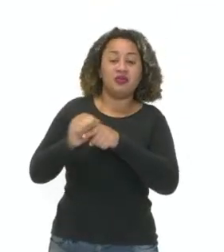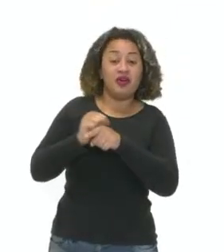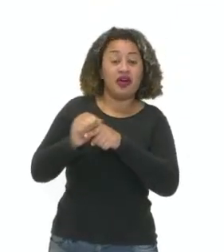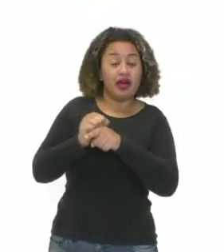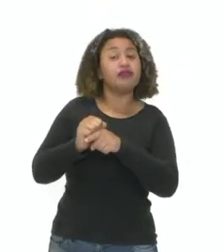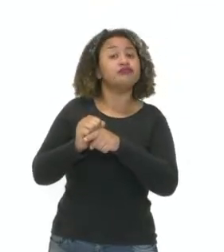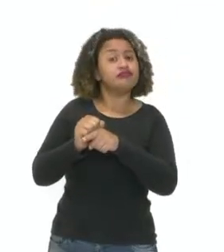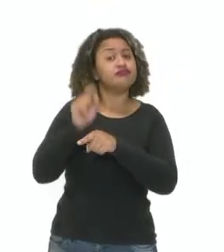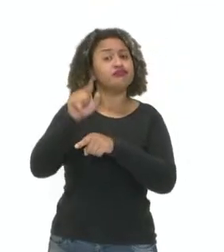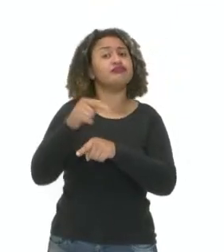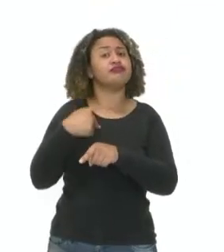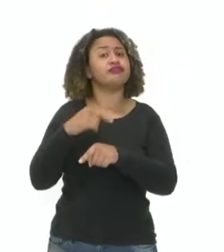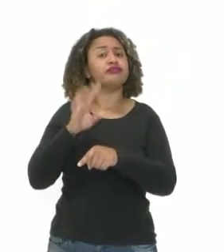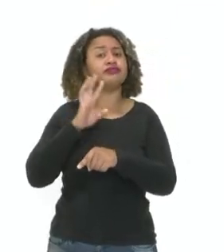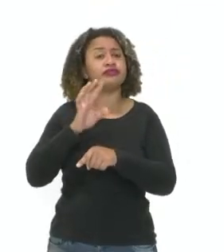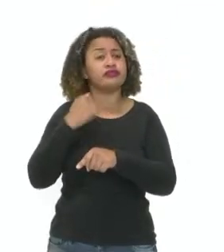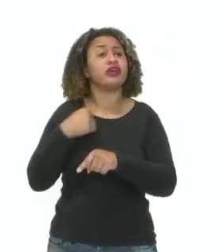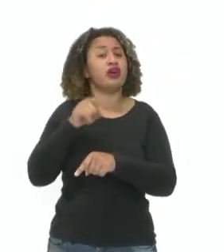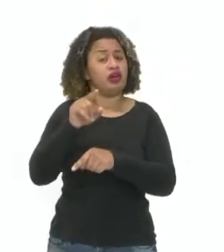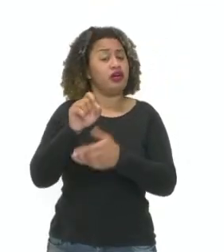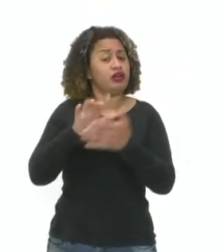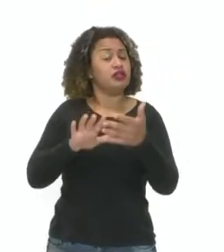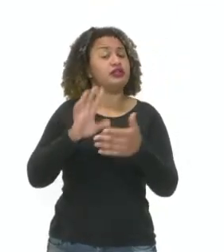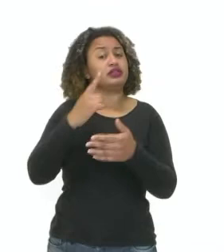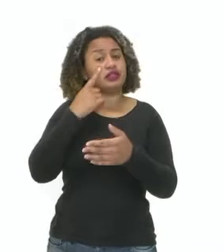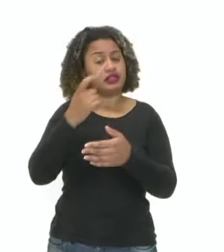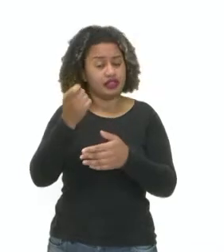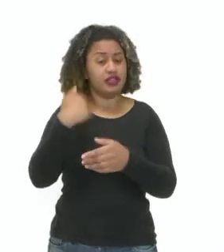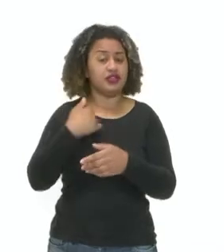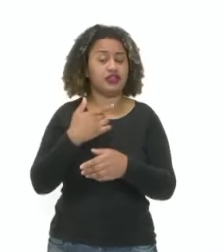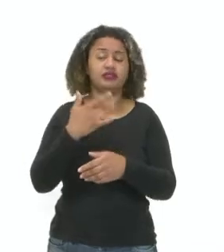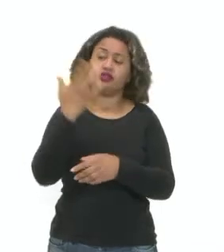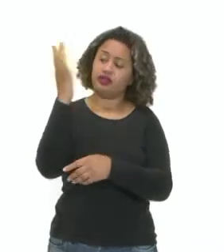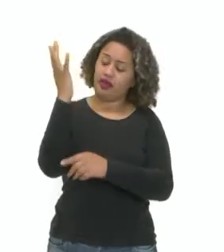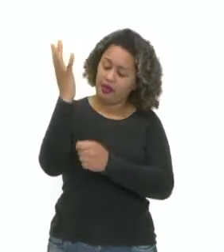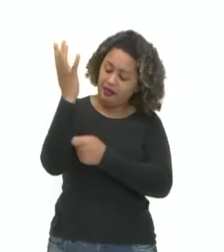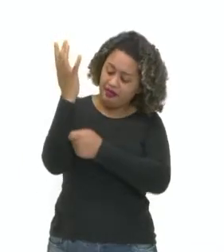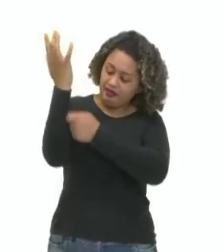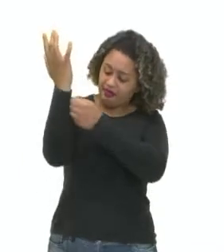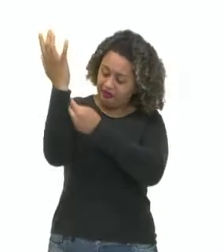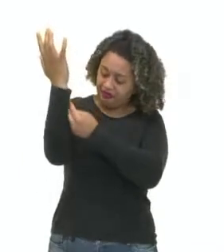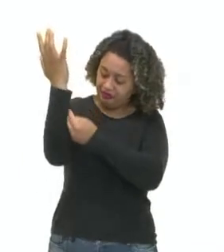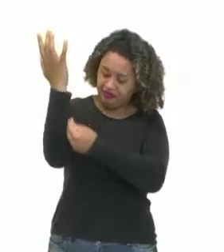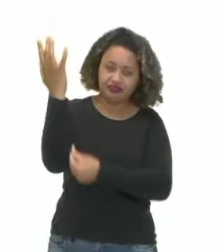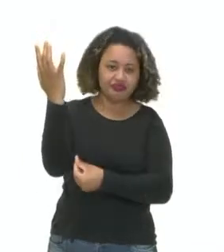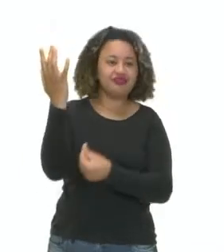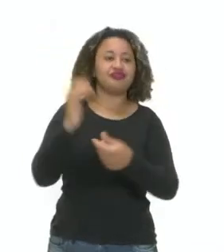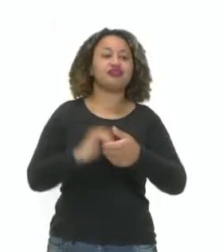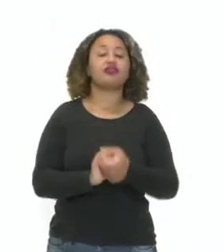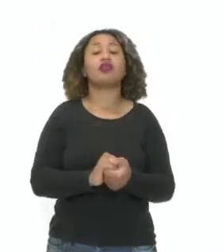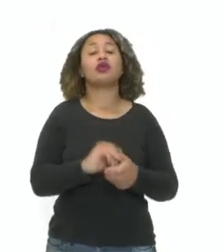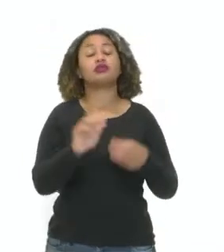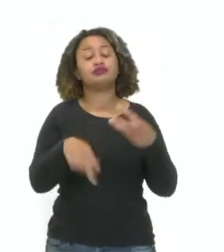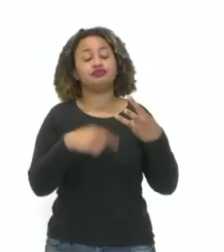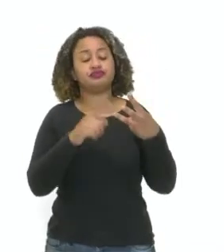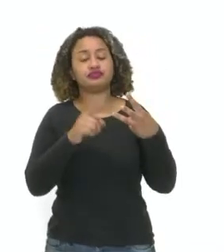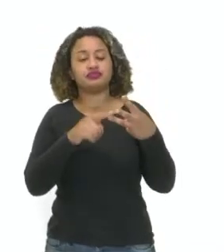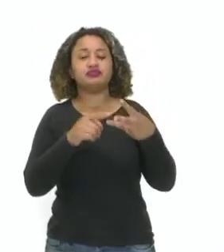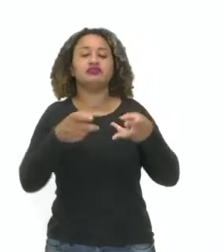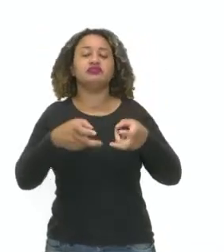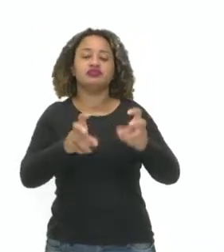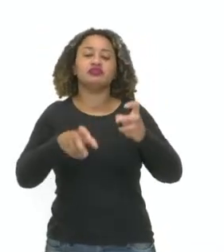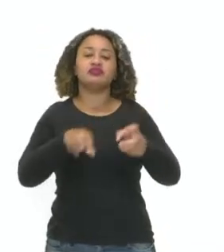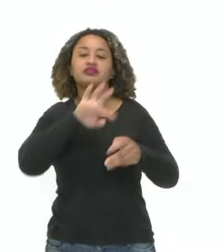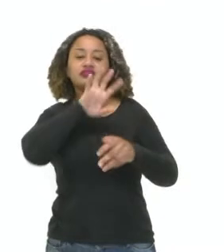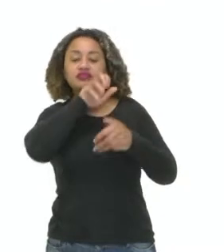até marca um asterisco nela, hein? Bem bacana. E o extrativismo animal, olha aí, ó, é a extração no